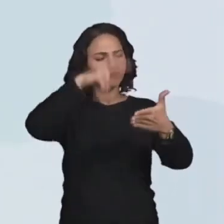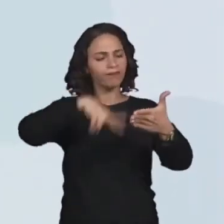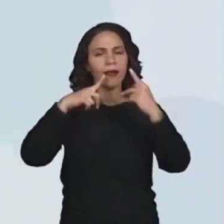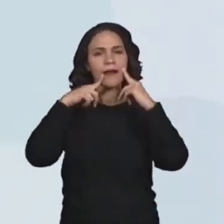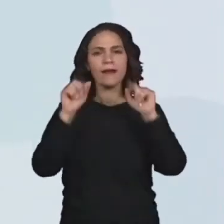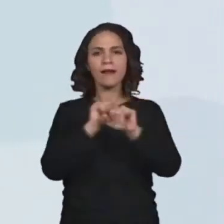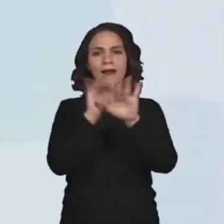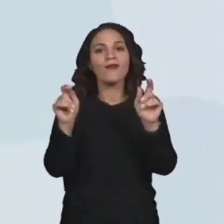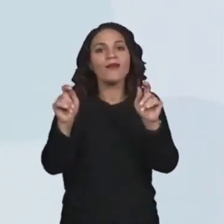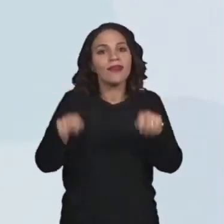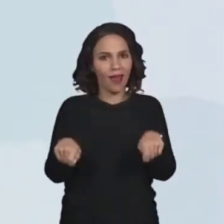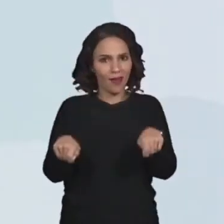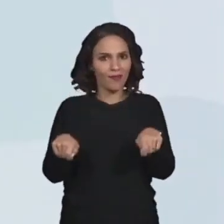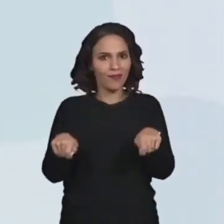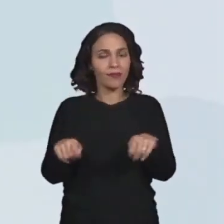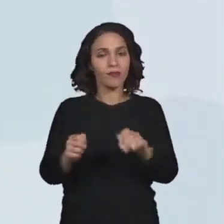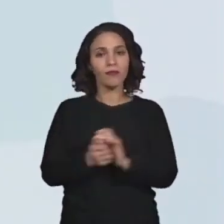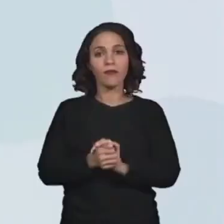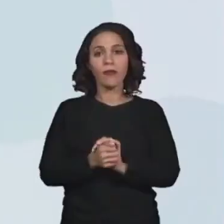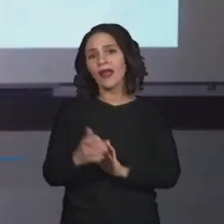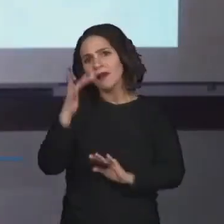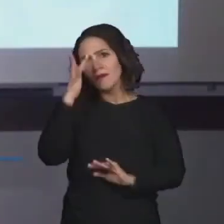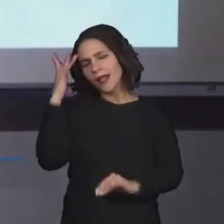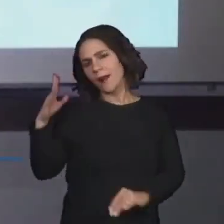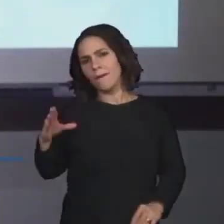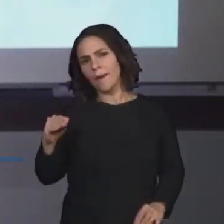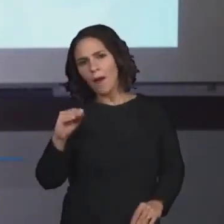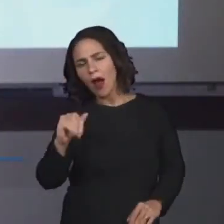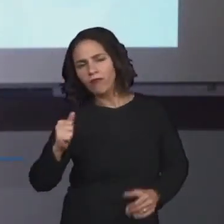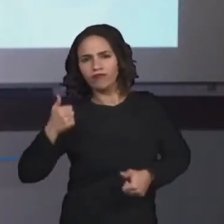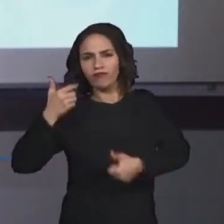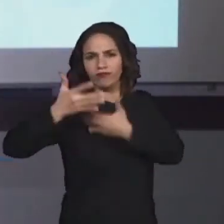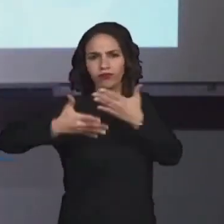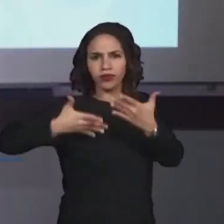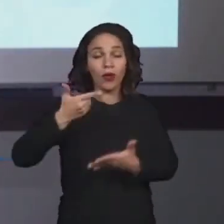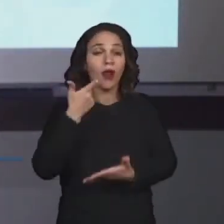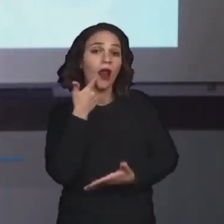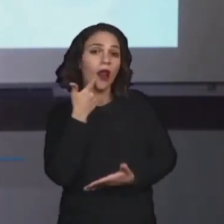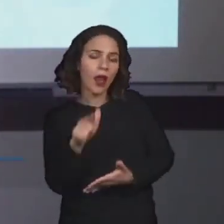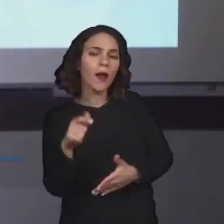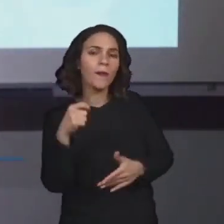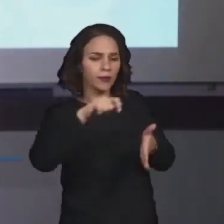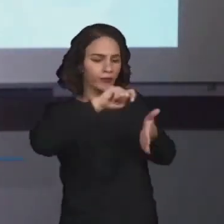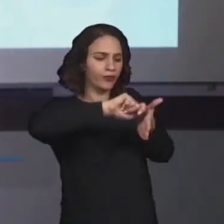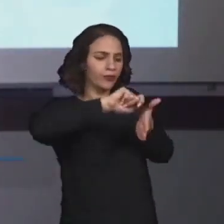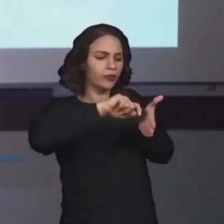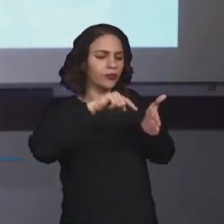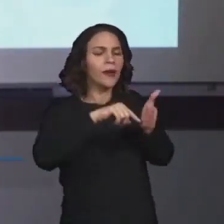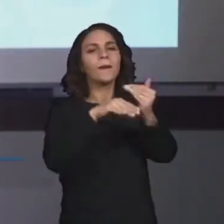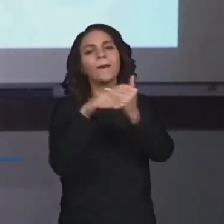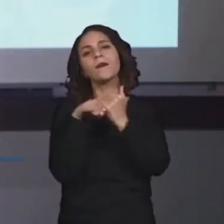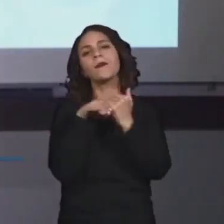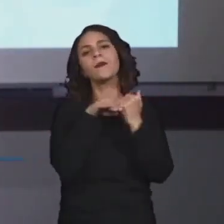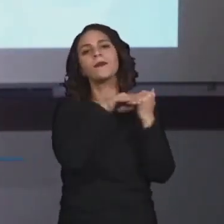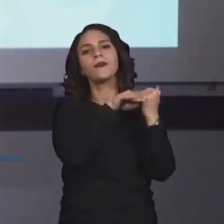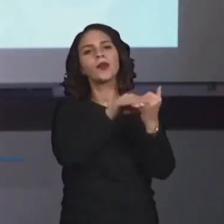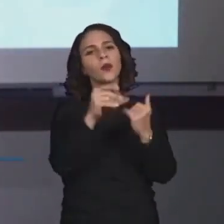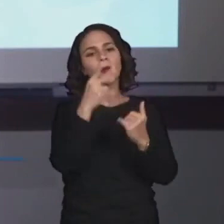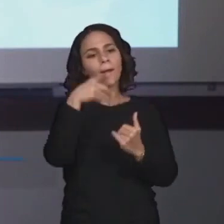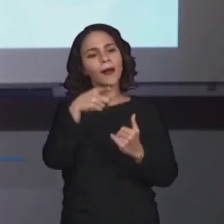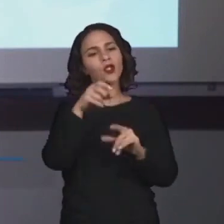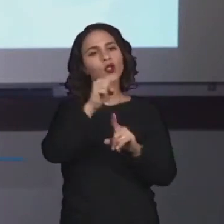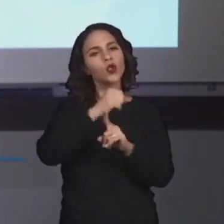clareza. Os falantes da língua devem utilizar na escrita sempre a norma padrão, que é a de maior